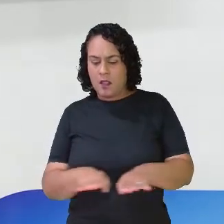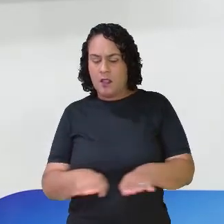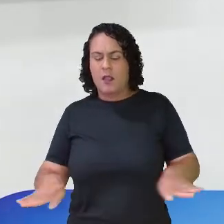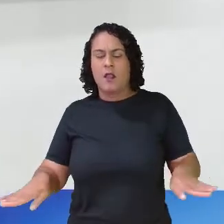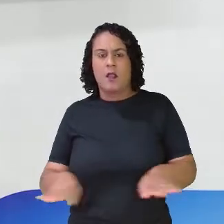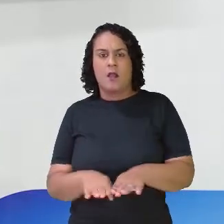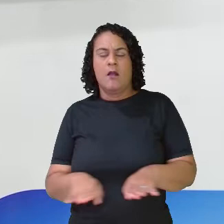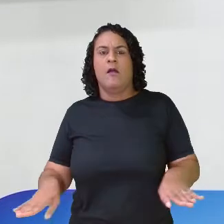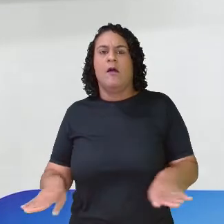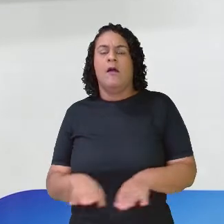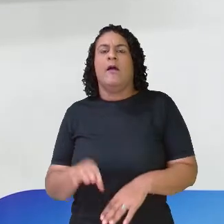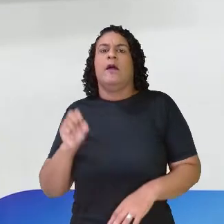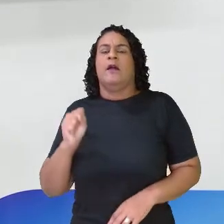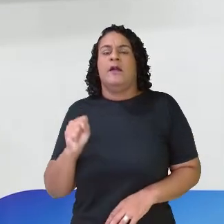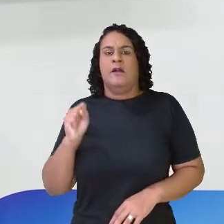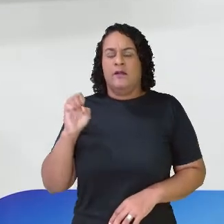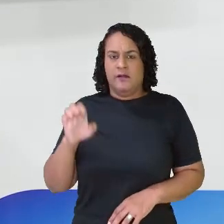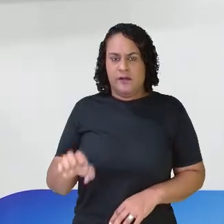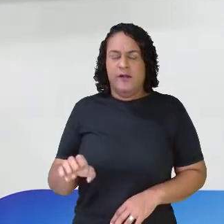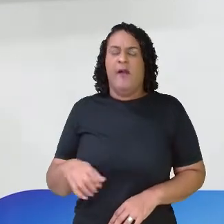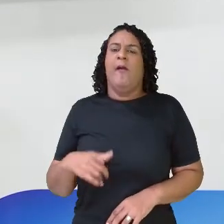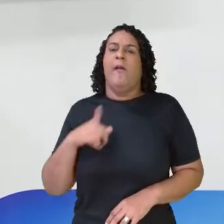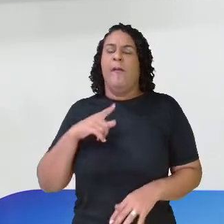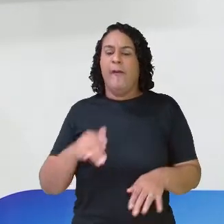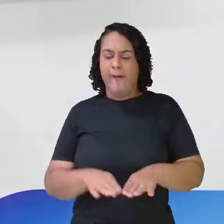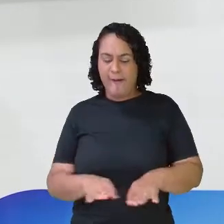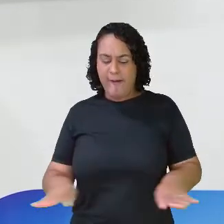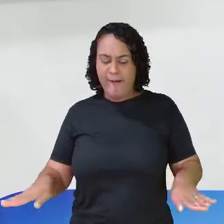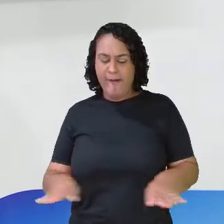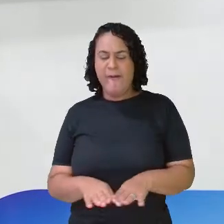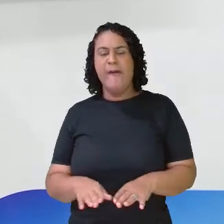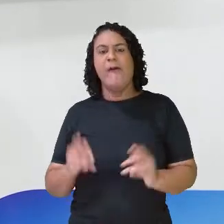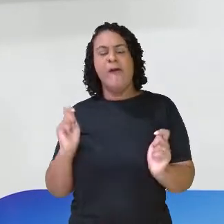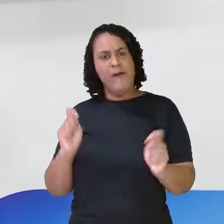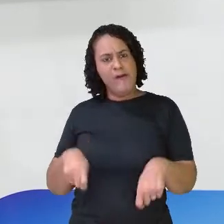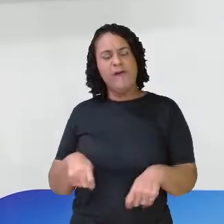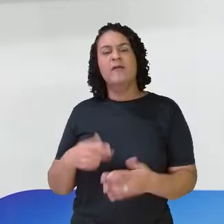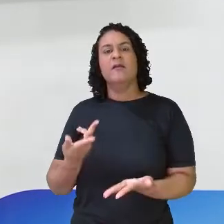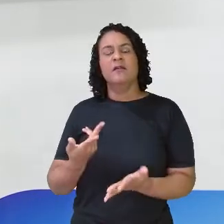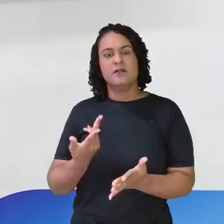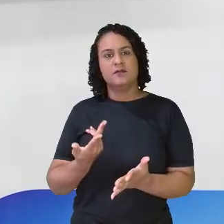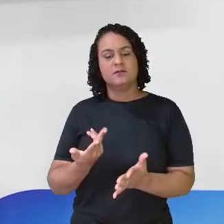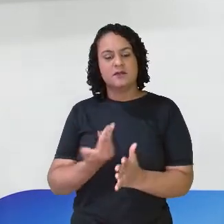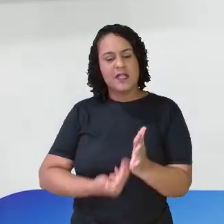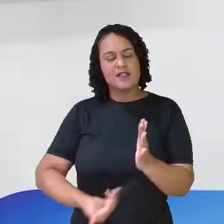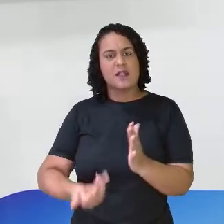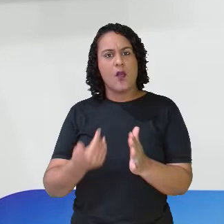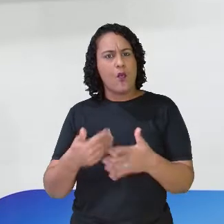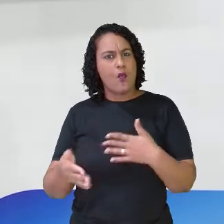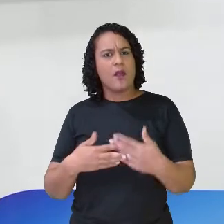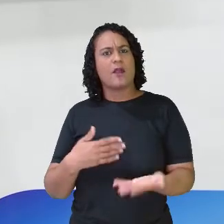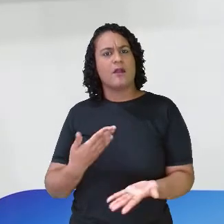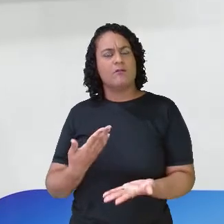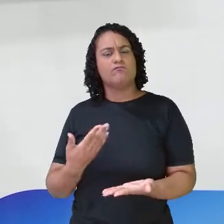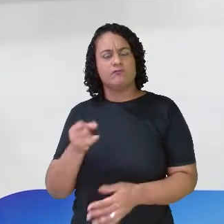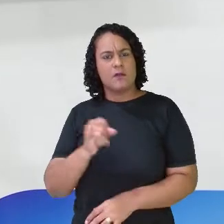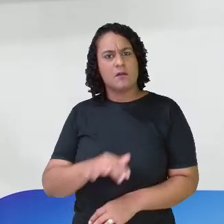planos, certo? Se eu pegar uma figura plana, eu consigo desenhar qualquer figura plana